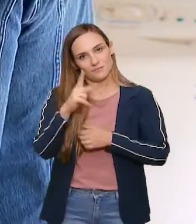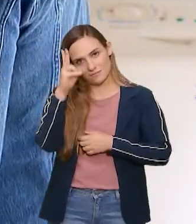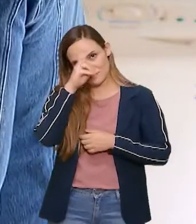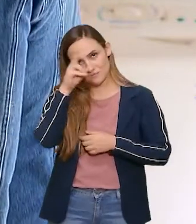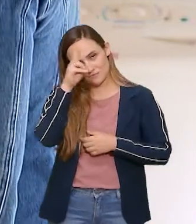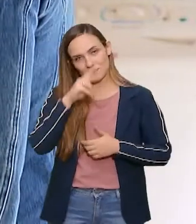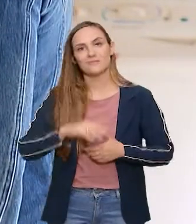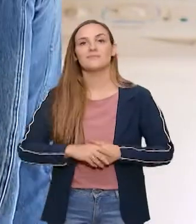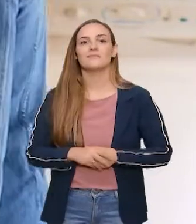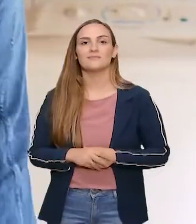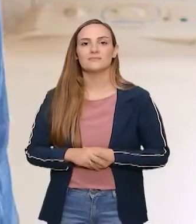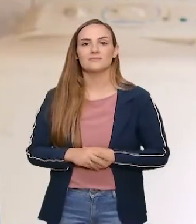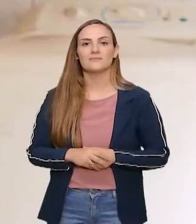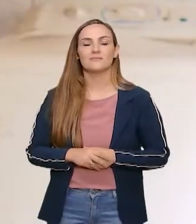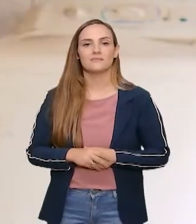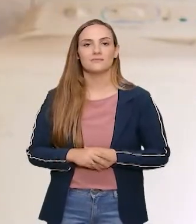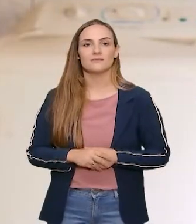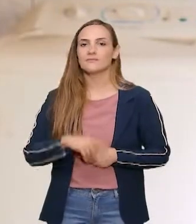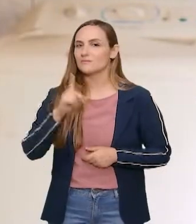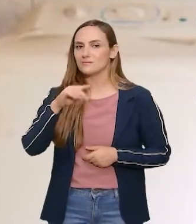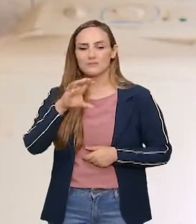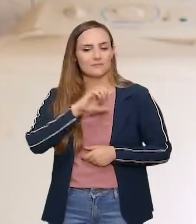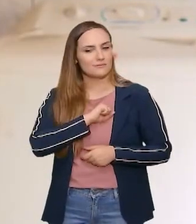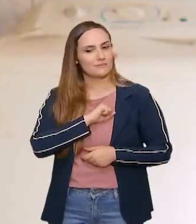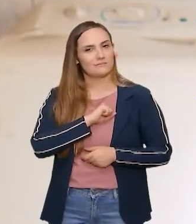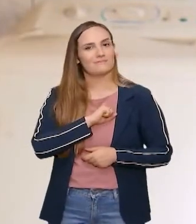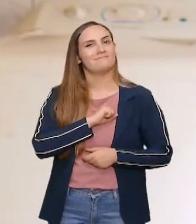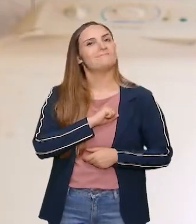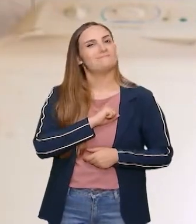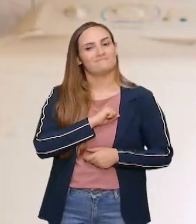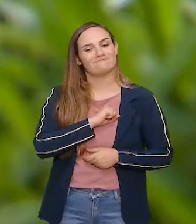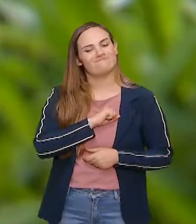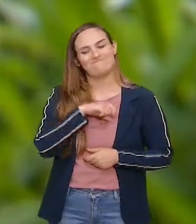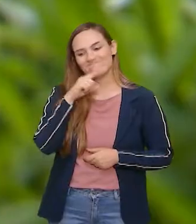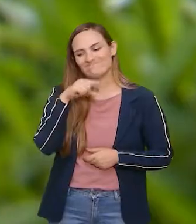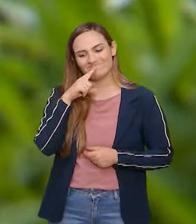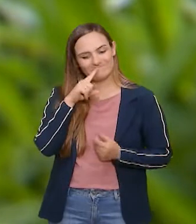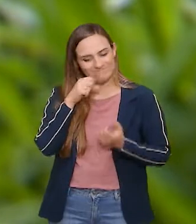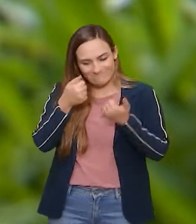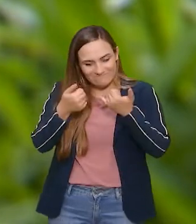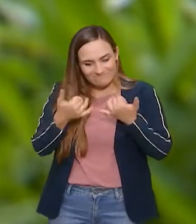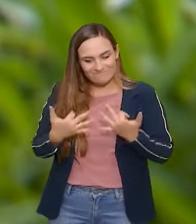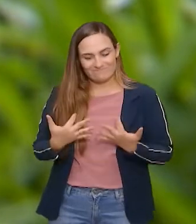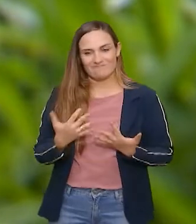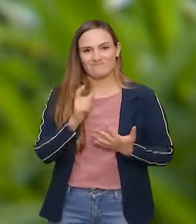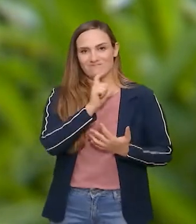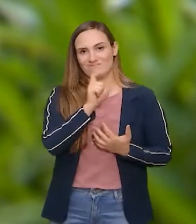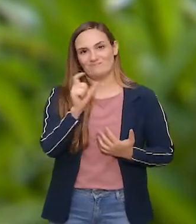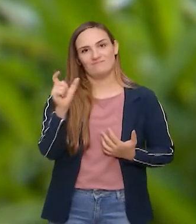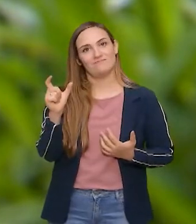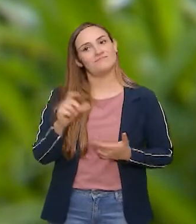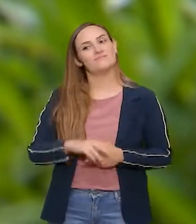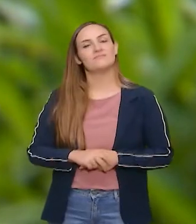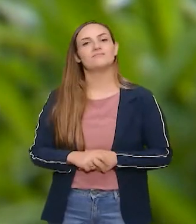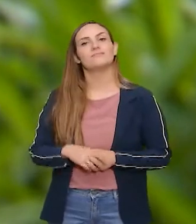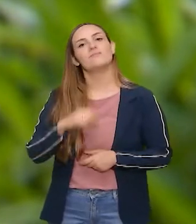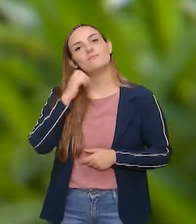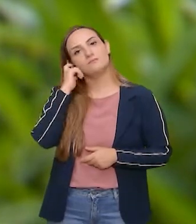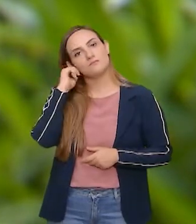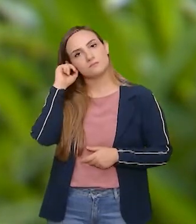viu? Parabéns, viu, pela história, tá? Valeu. Um amor difícil de resumir